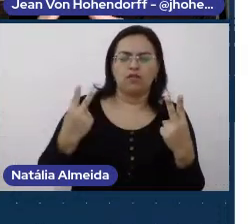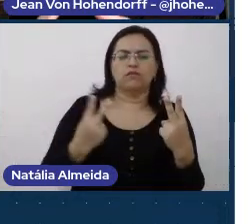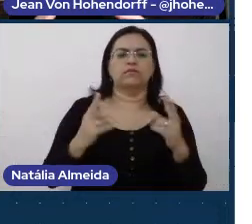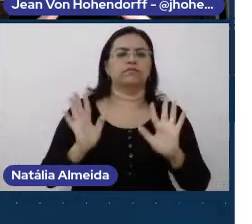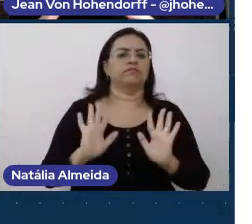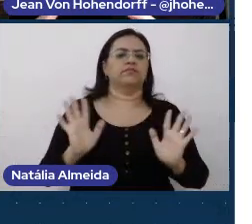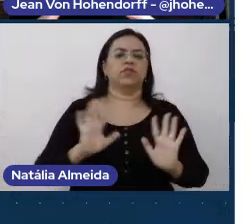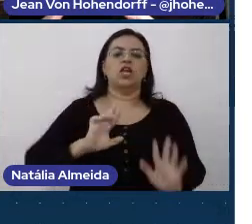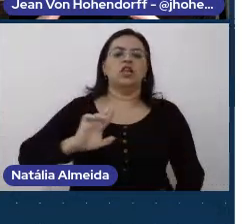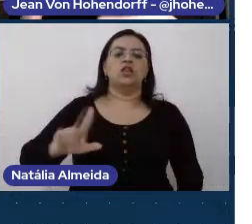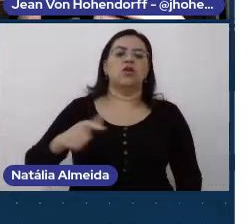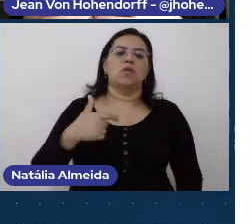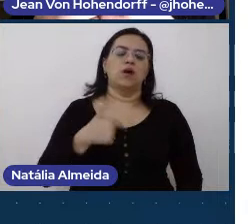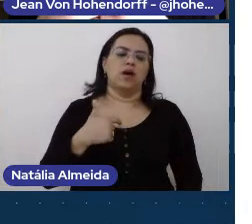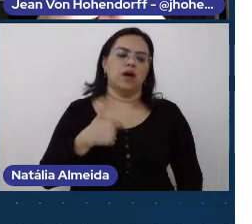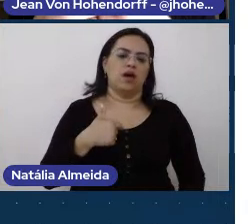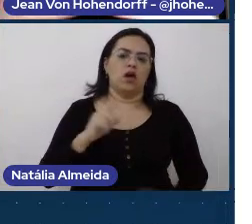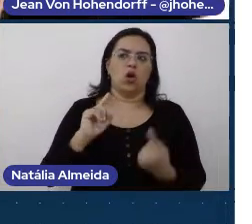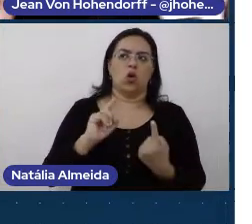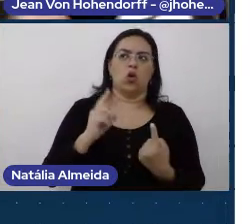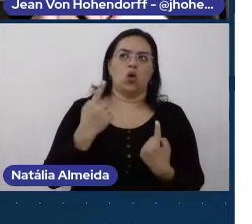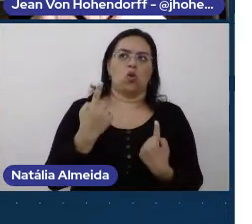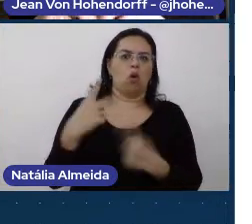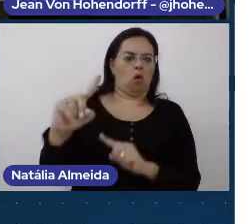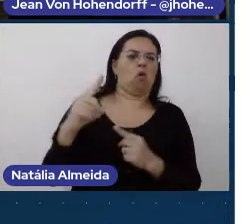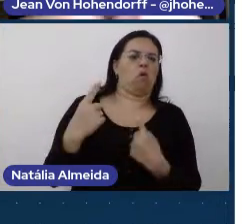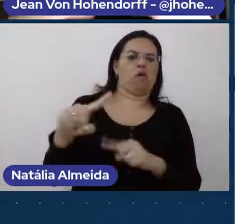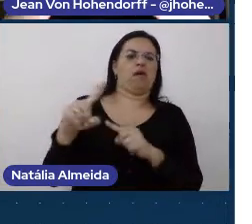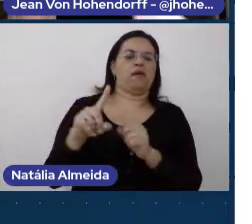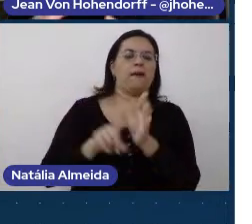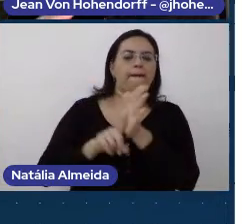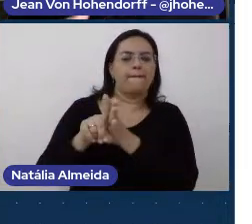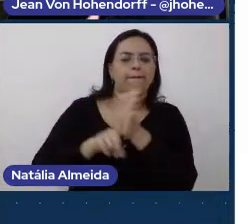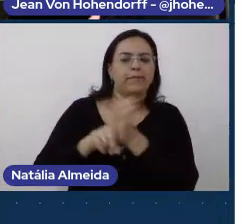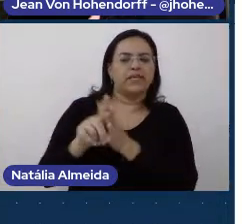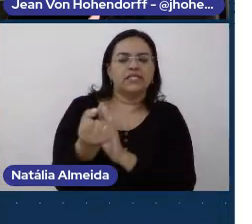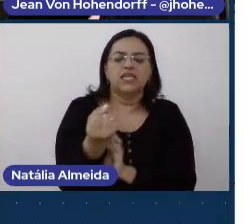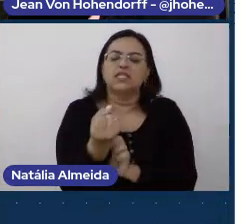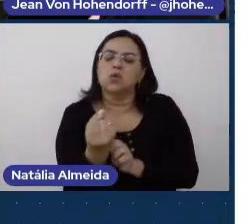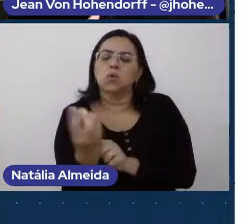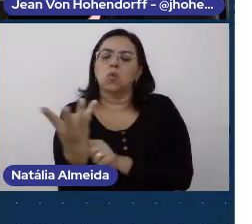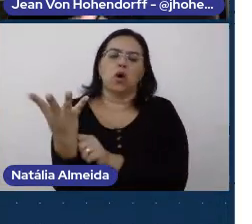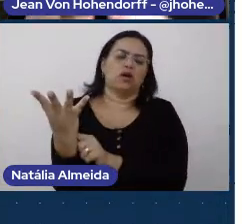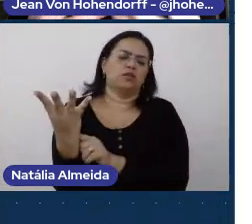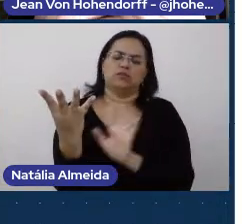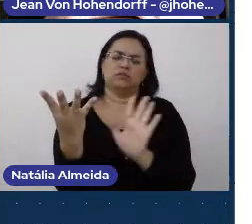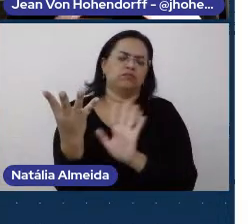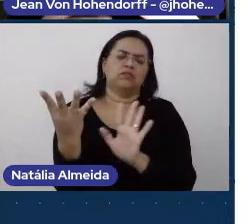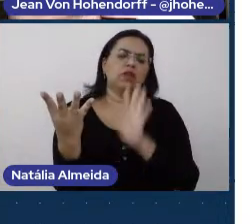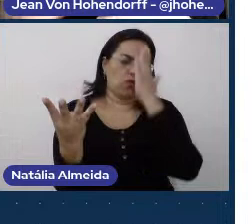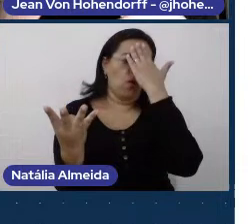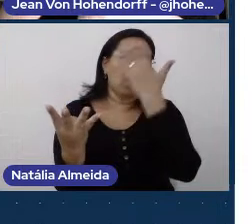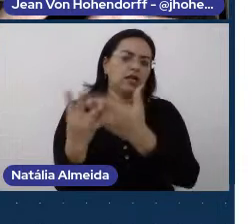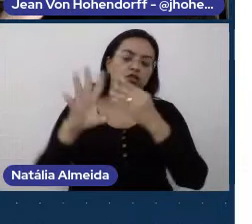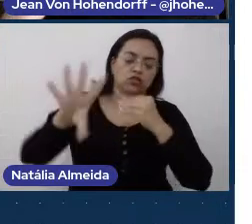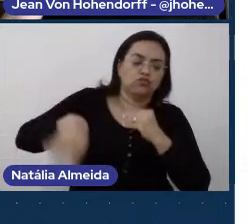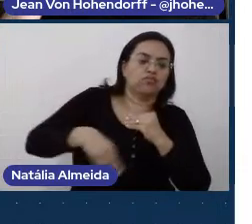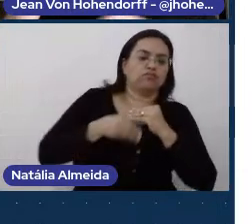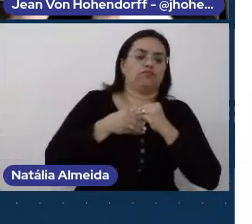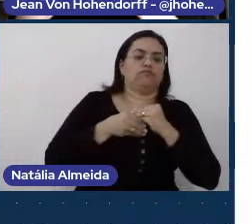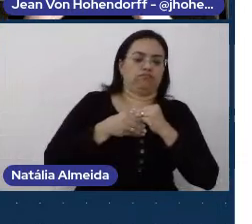pessoa contrária à pesquisa quantitativa, eu acredito que elas se complementam, daqui a pouco a gente vai falar sobre isso. Mas